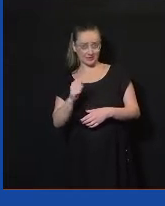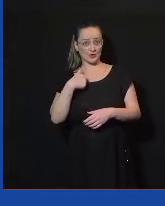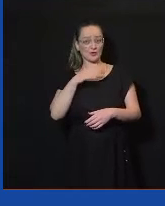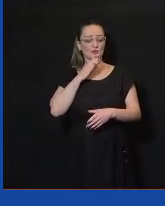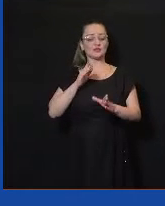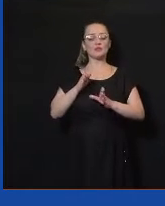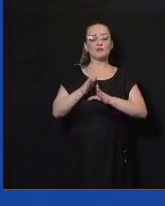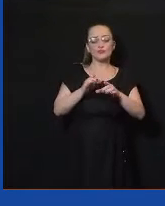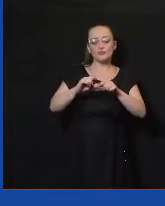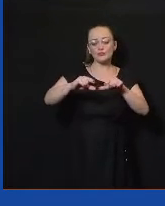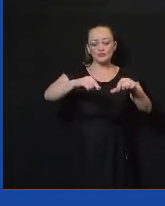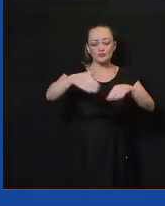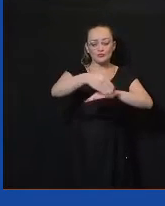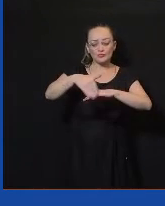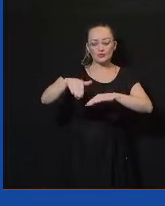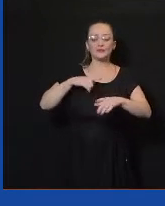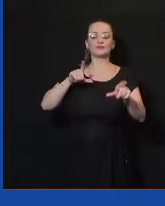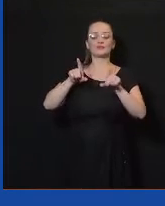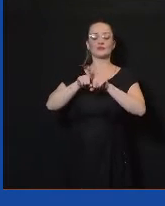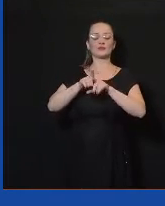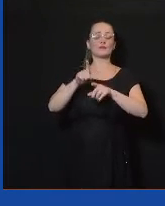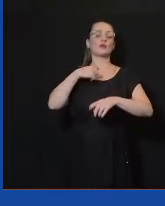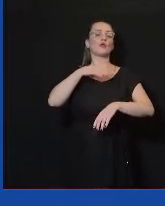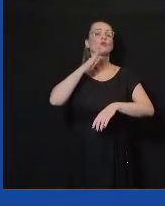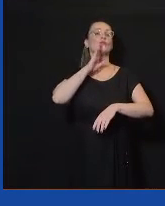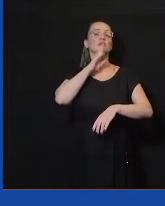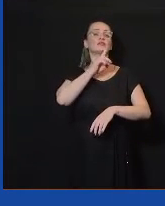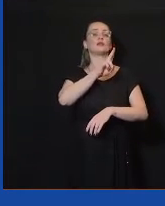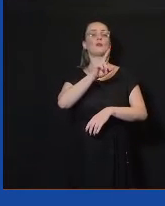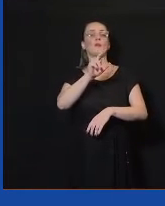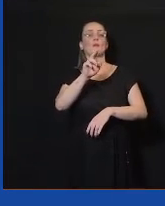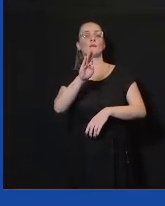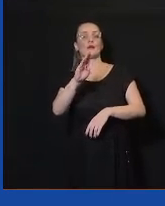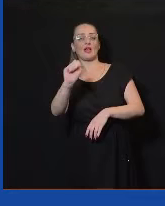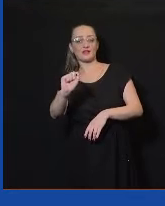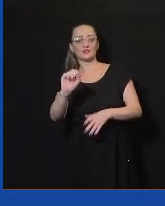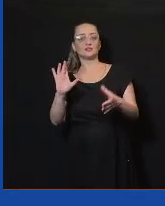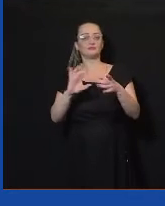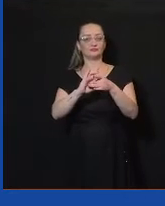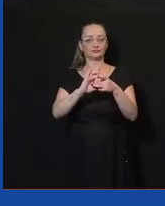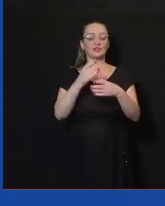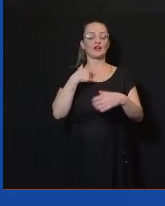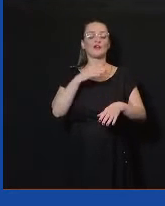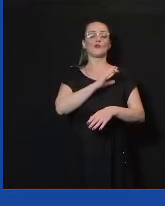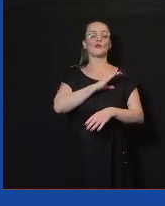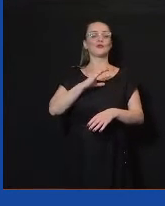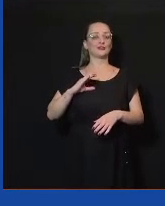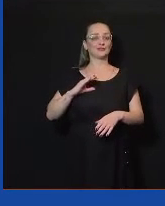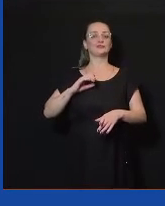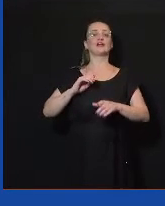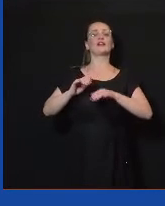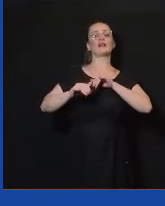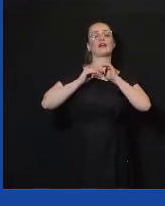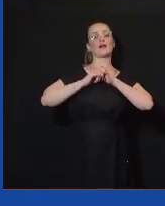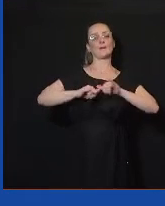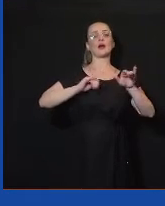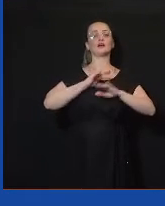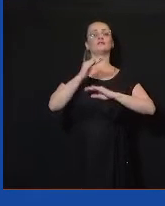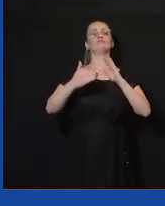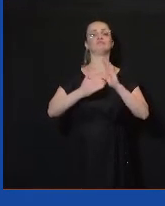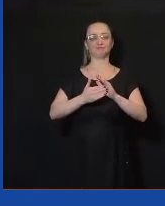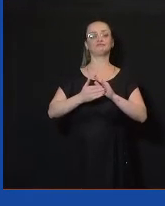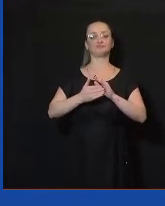as unidades básicas de saúde e coordenar essa campanha toda, todo esse movimento de prevenção